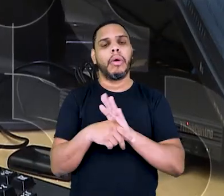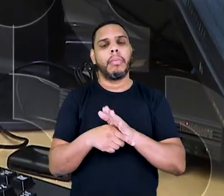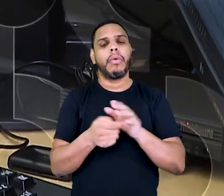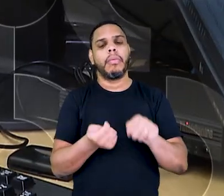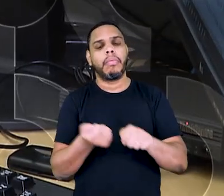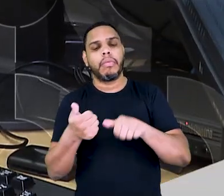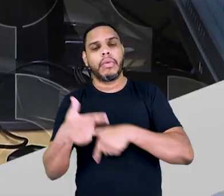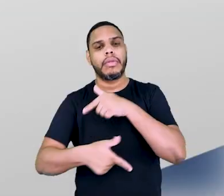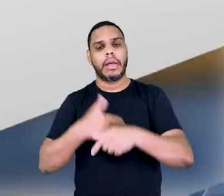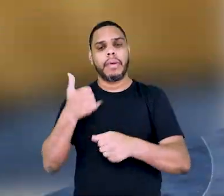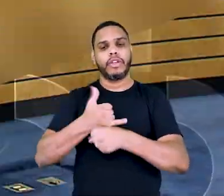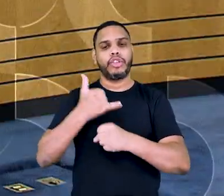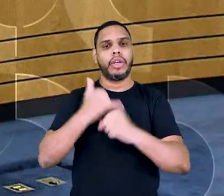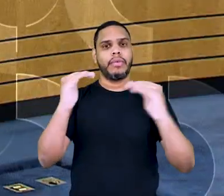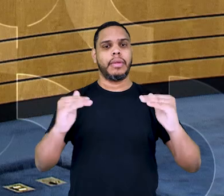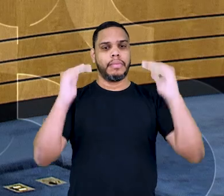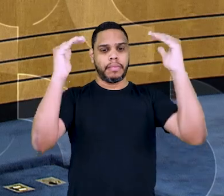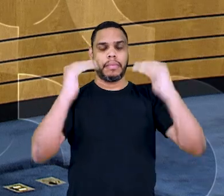de confiança.